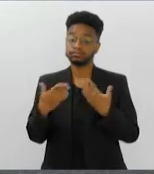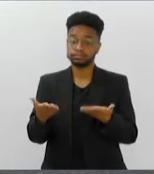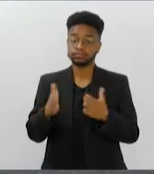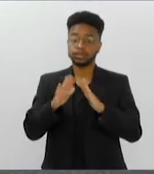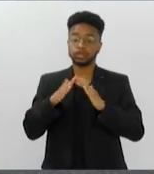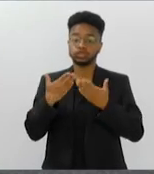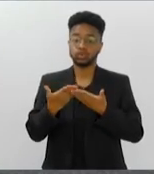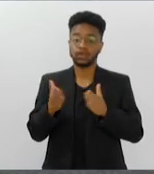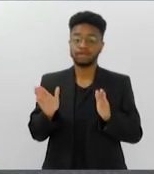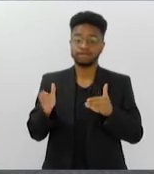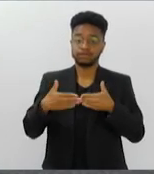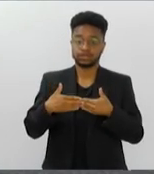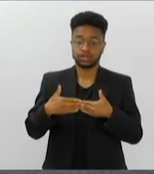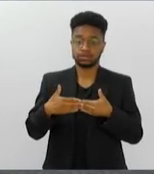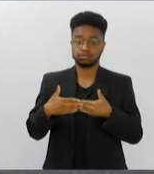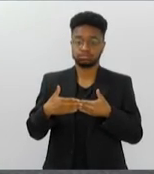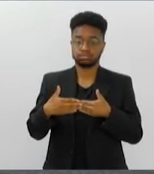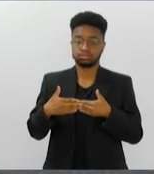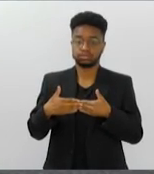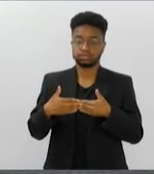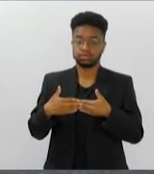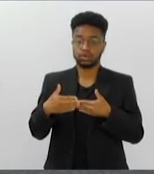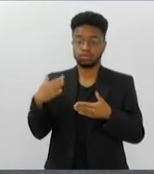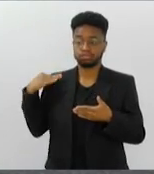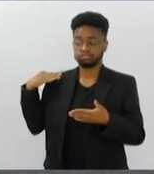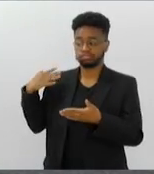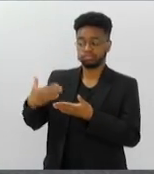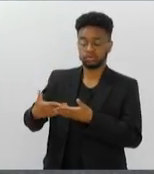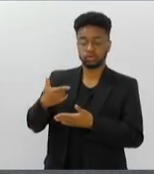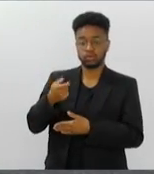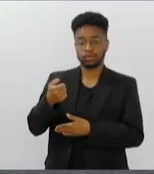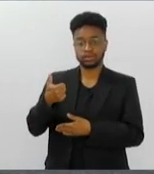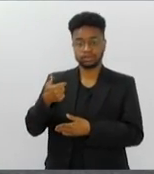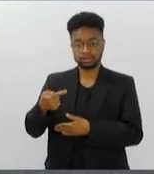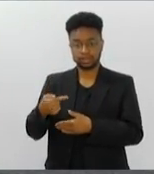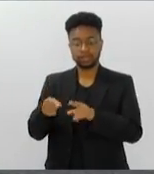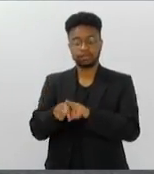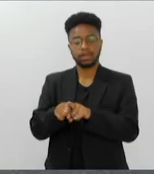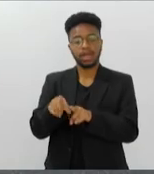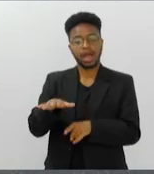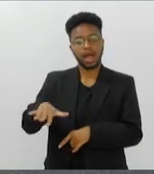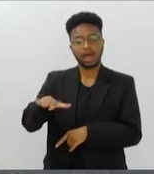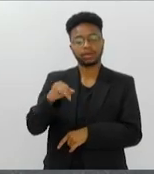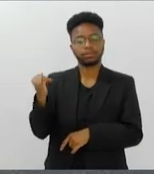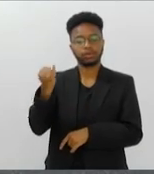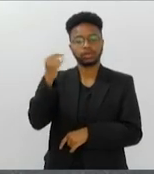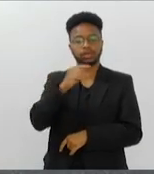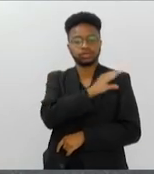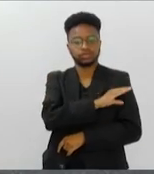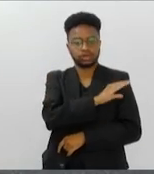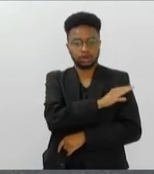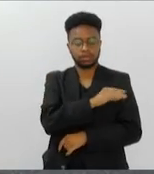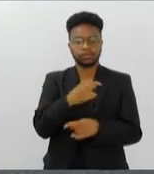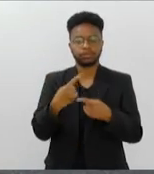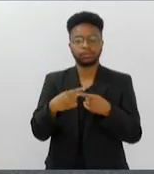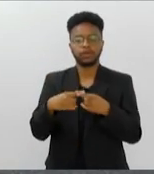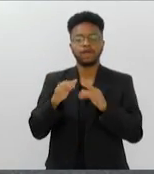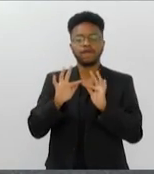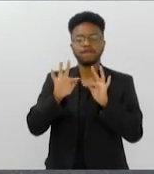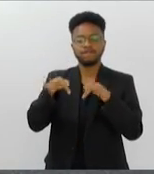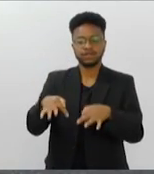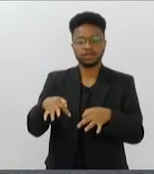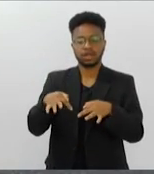fechada desde 2017, é numa região muito importante de Campos, fica ali no final ali da